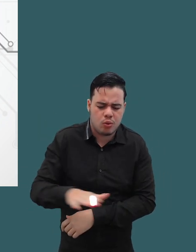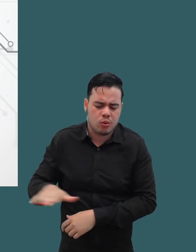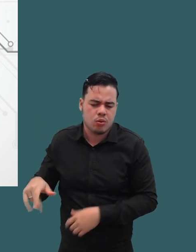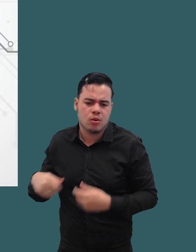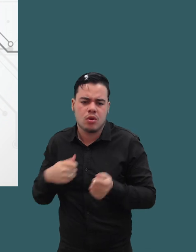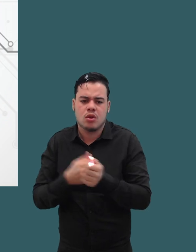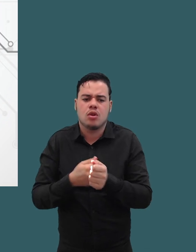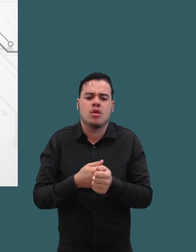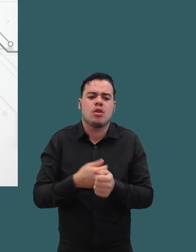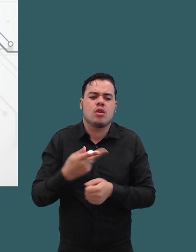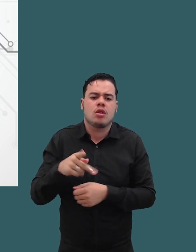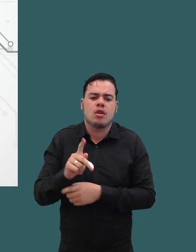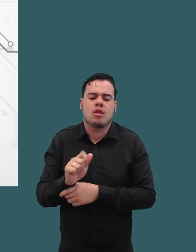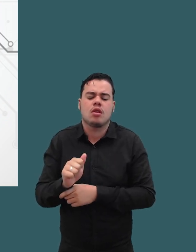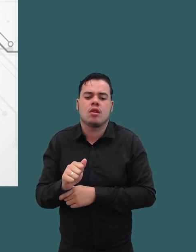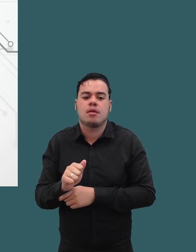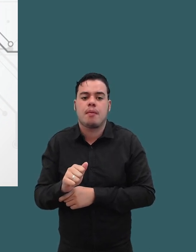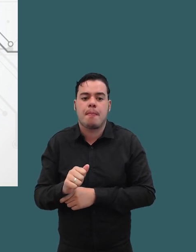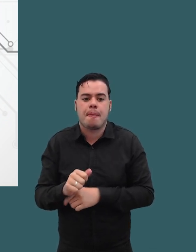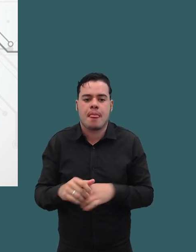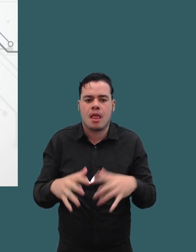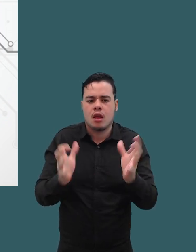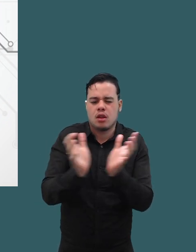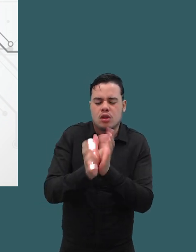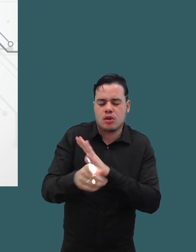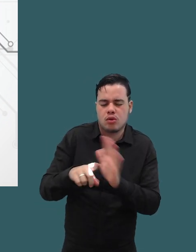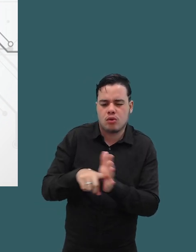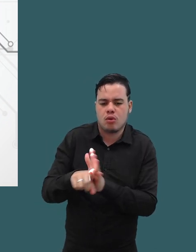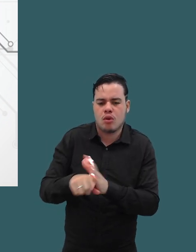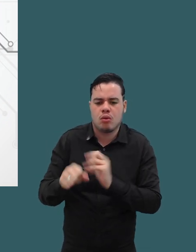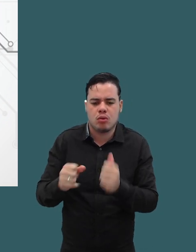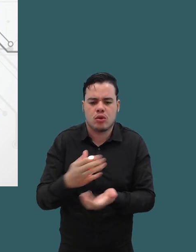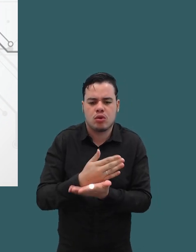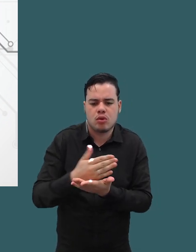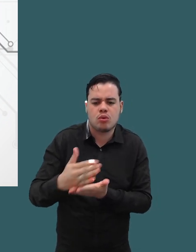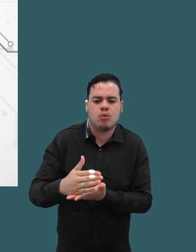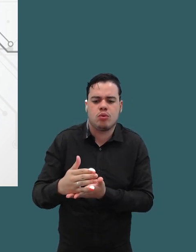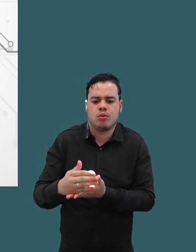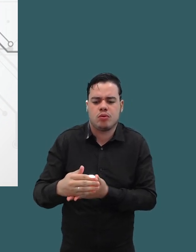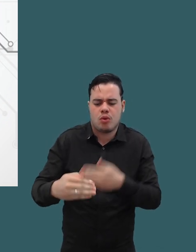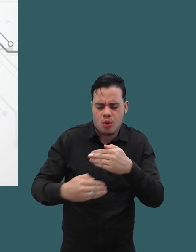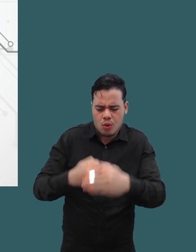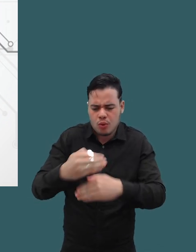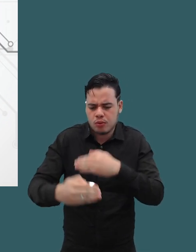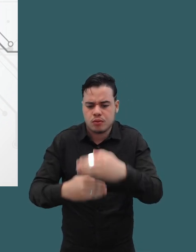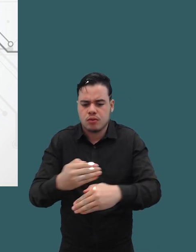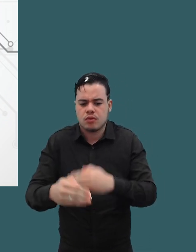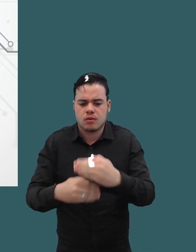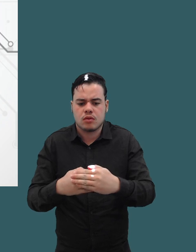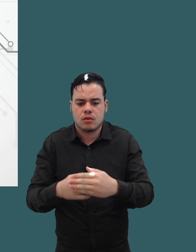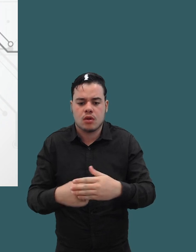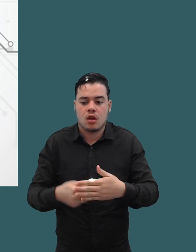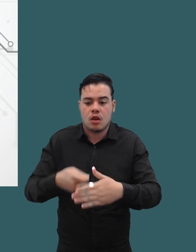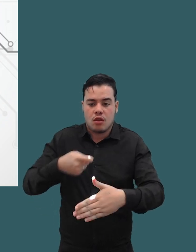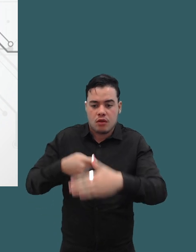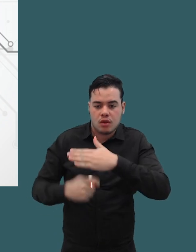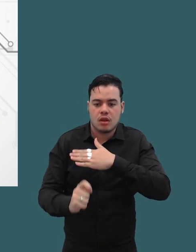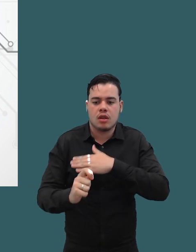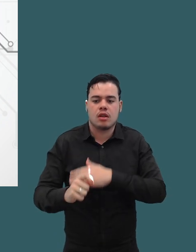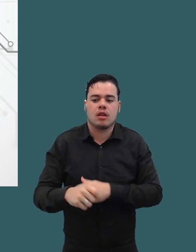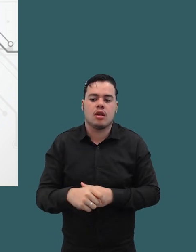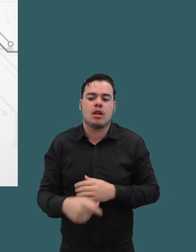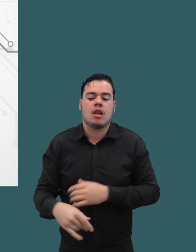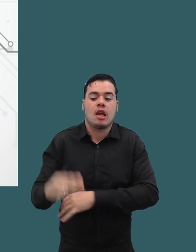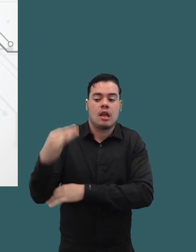instituições de ensino e pesquisa, podem construir um plano de trabalho que financie ciência cidadã, letramento